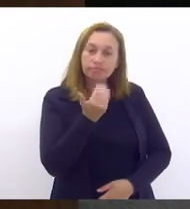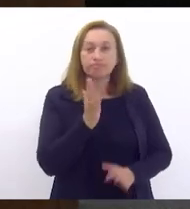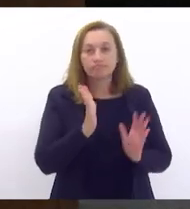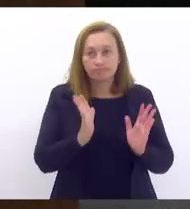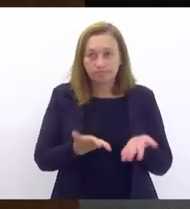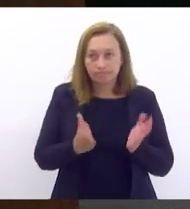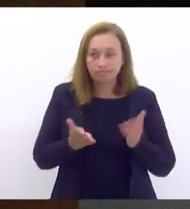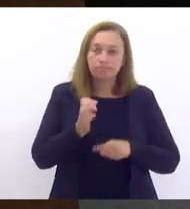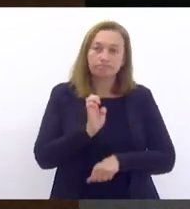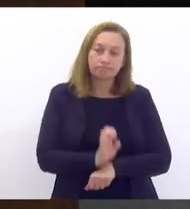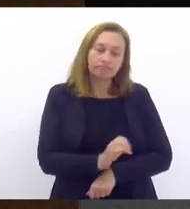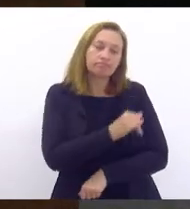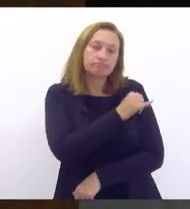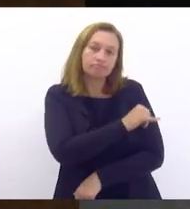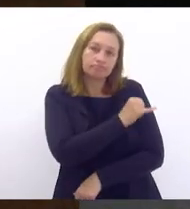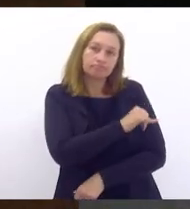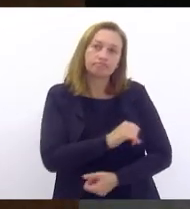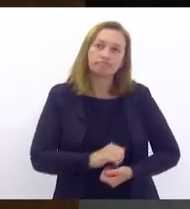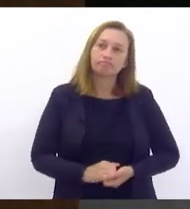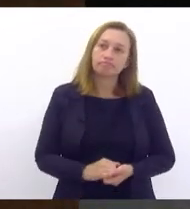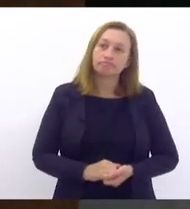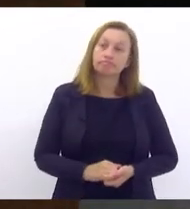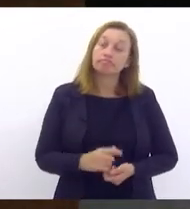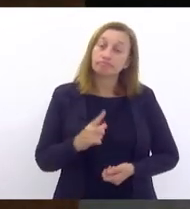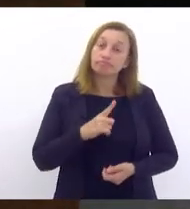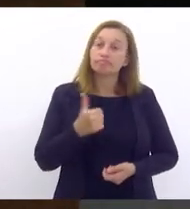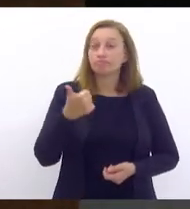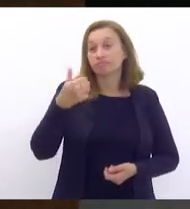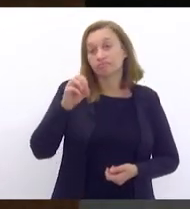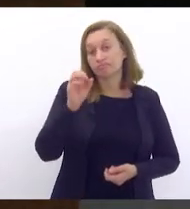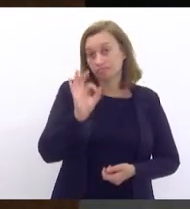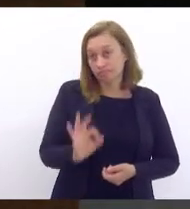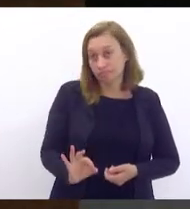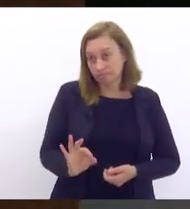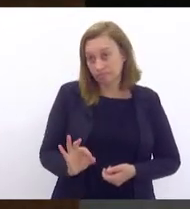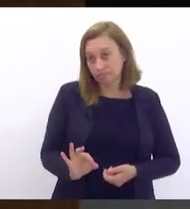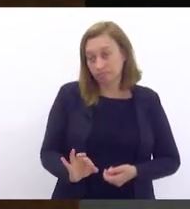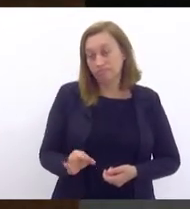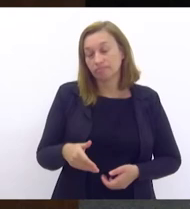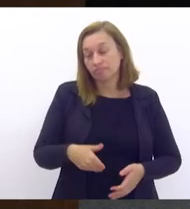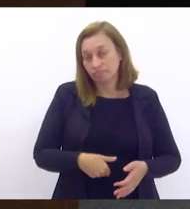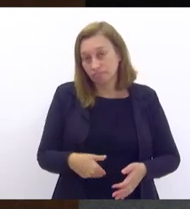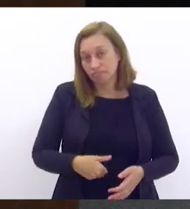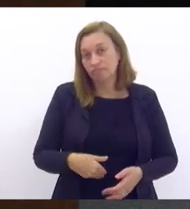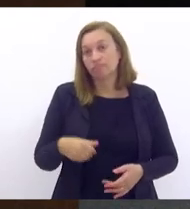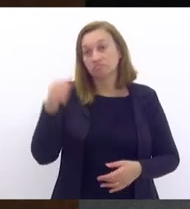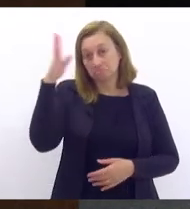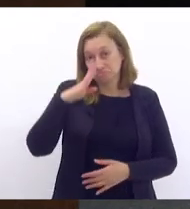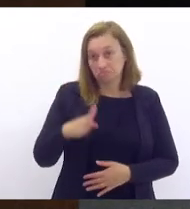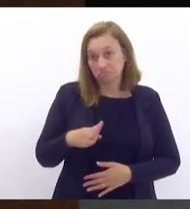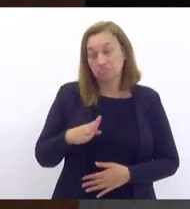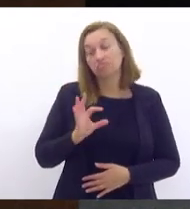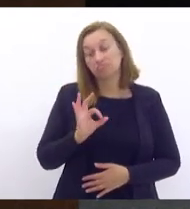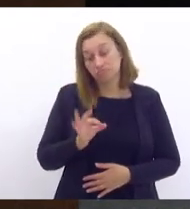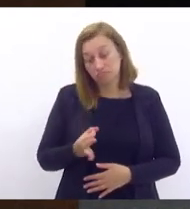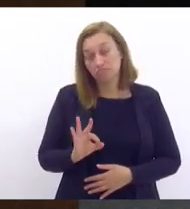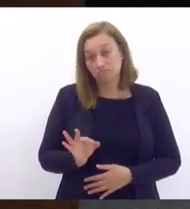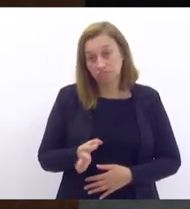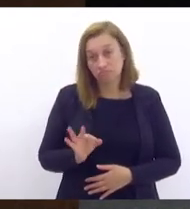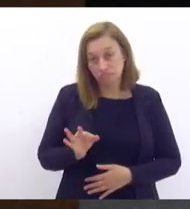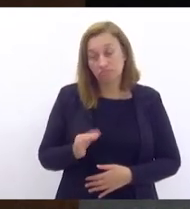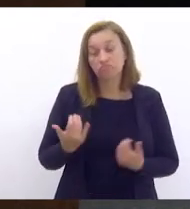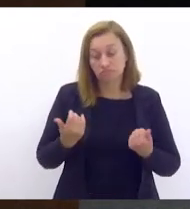hoje no âmbito do Estado do Rio de Janeiro, onde temos 10% dos famintos do Brasil, é de fato